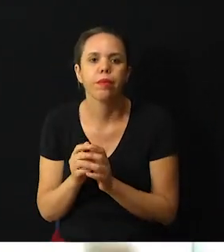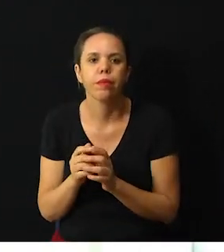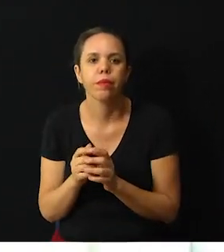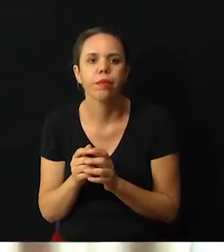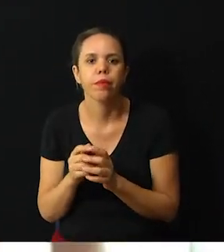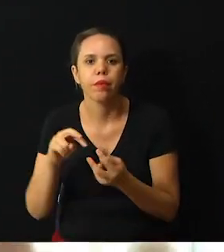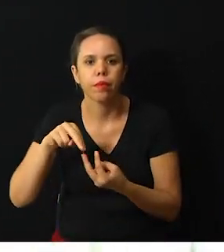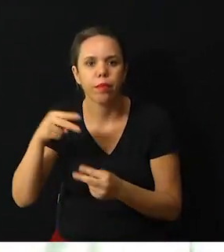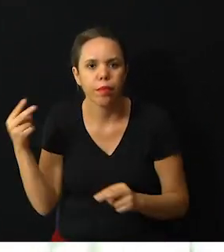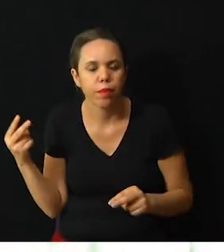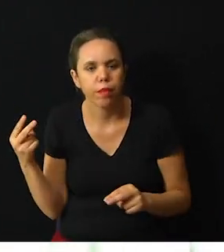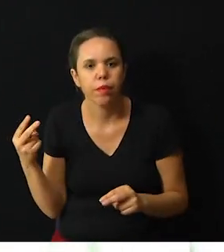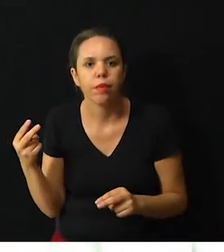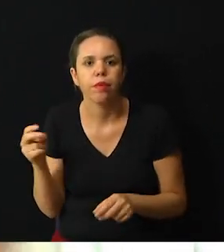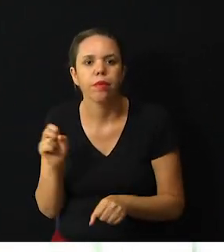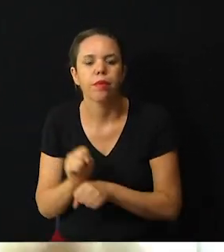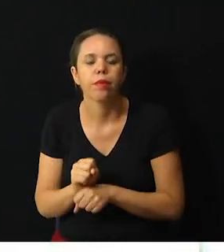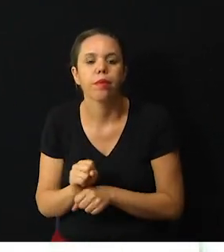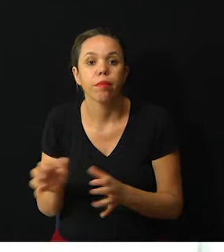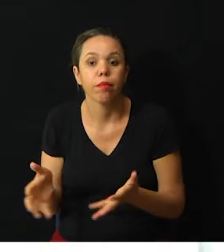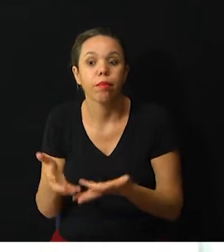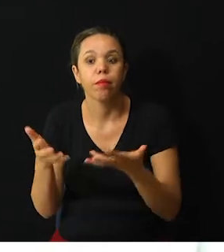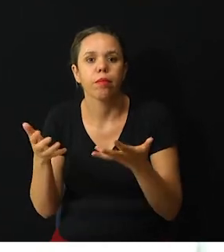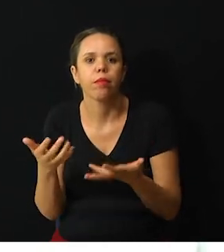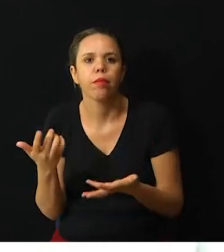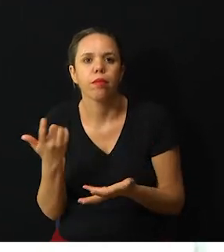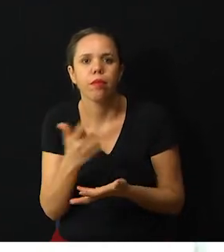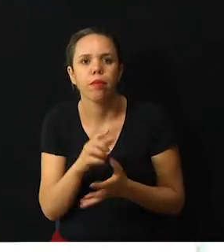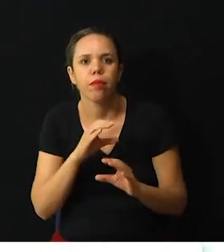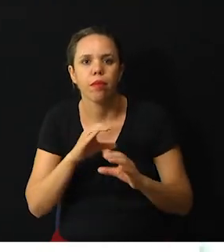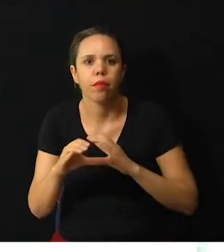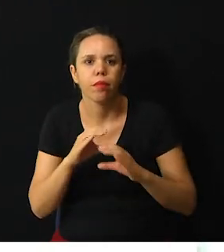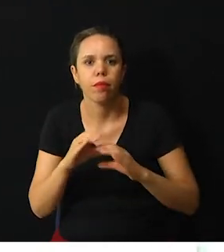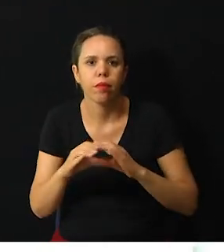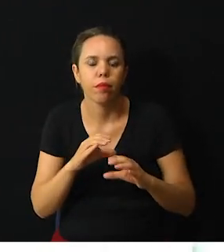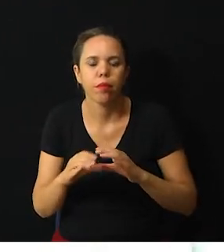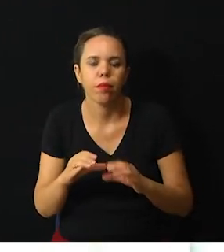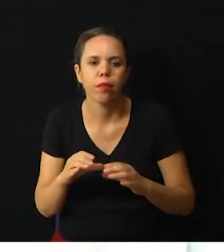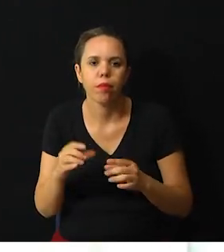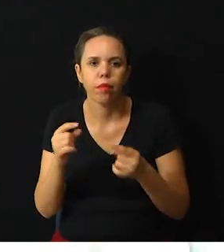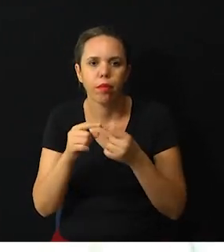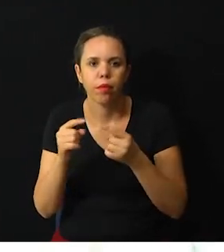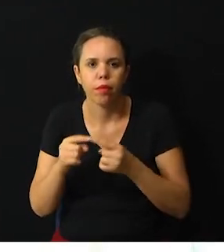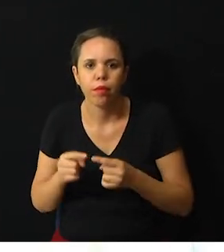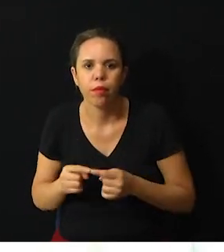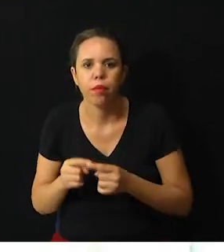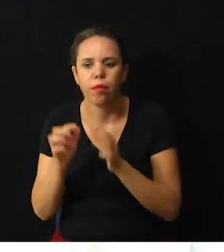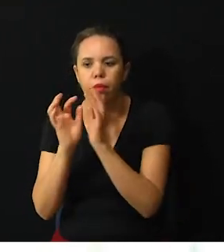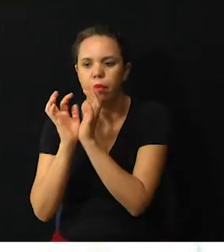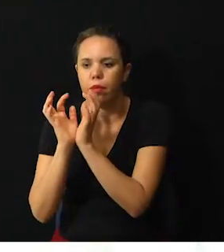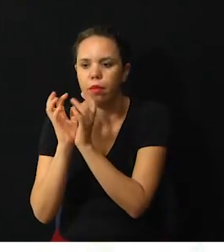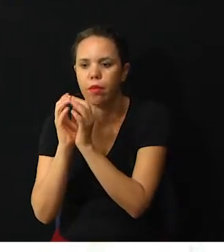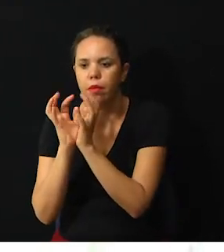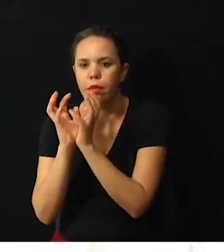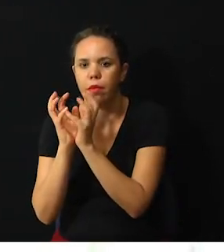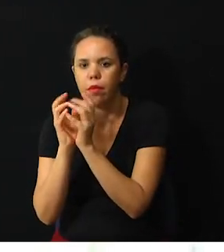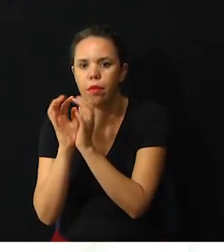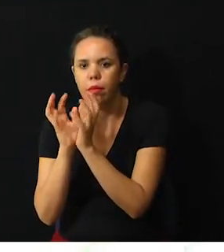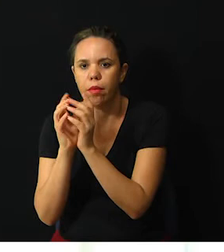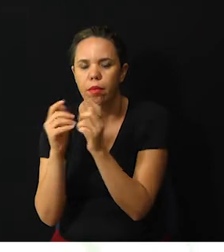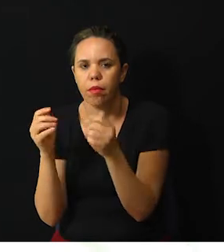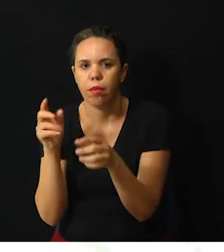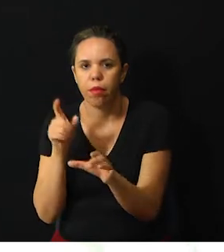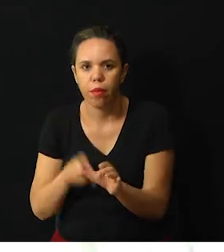neurônios são as células, elas estão lá paradinhas, e a comunicação, as sinapses que acontecem entre eles dependem das